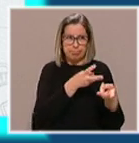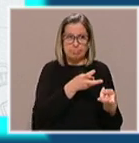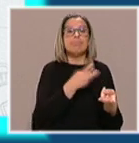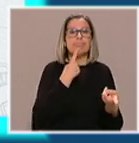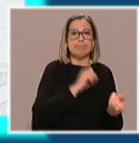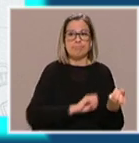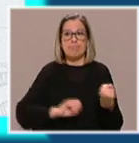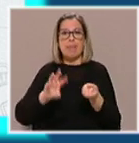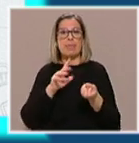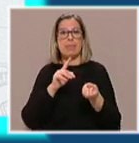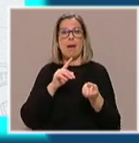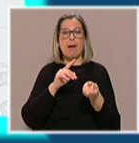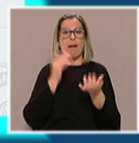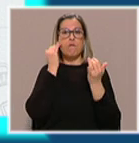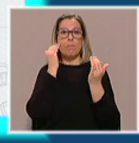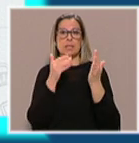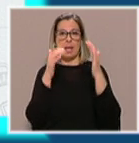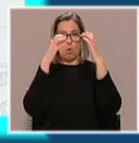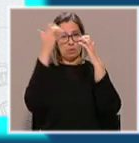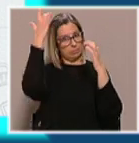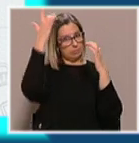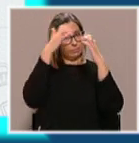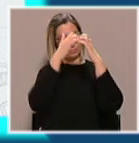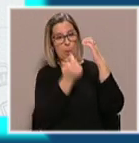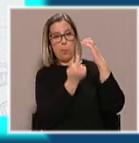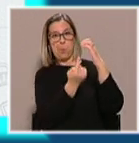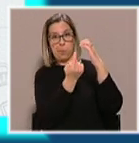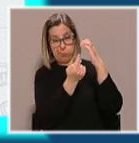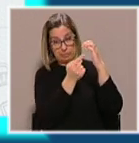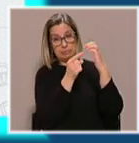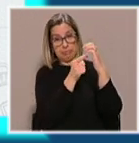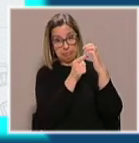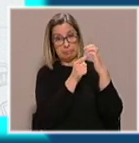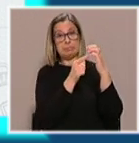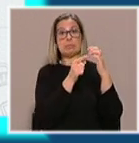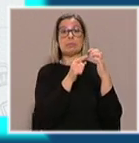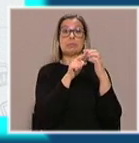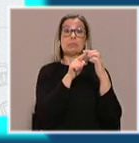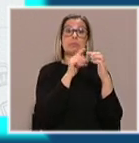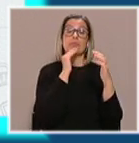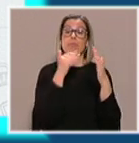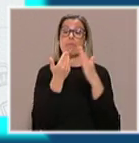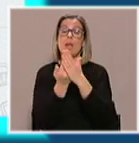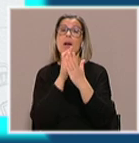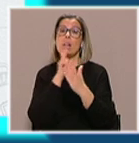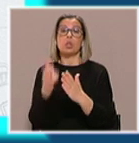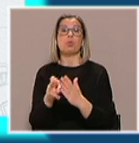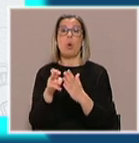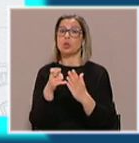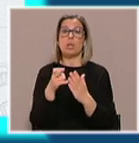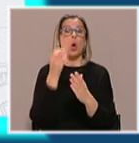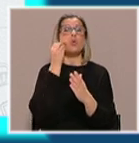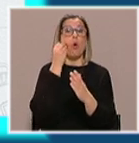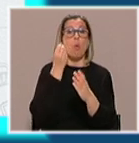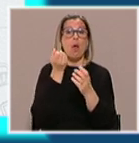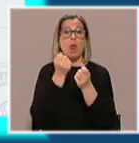para o hipotálamo através dos nervos sensitivos e o hipotálamo desencadeia uma resposta via